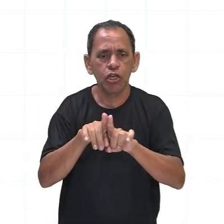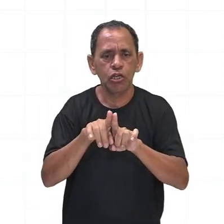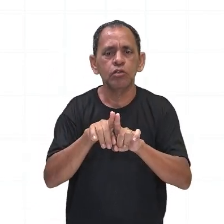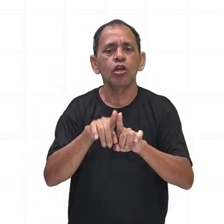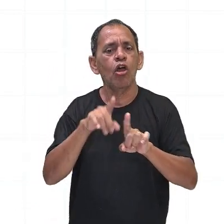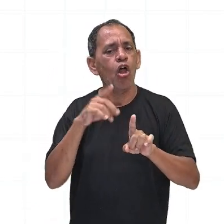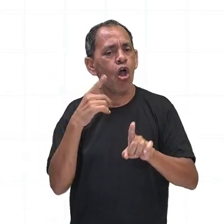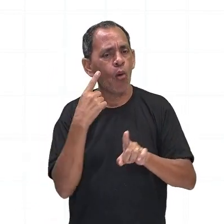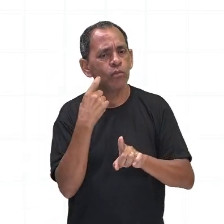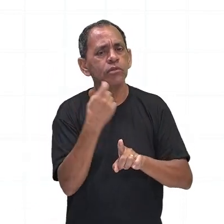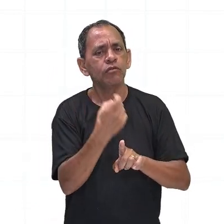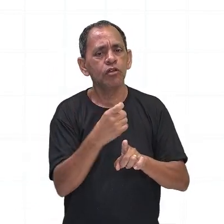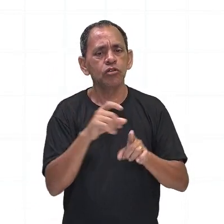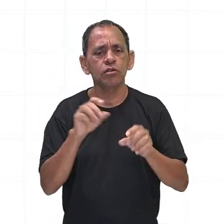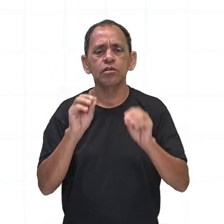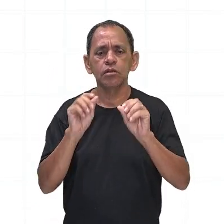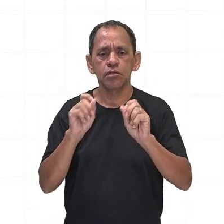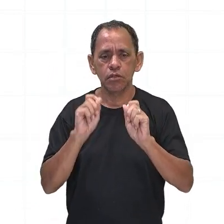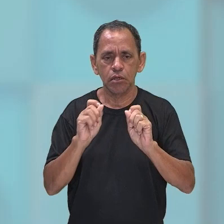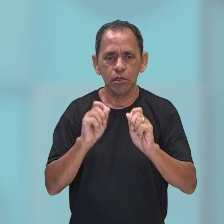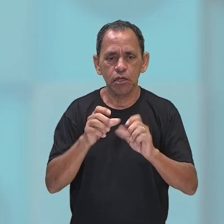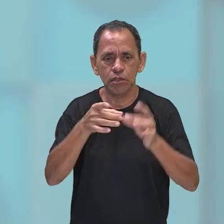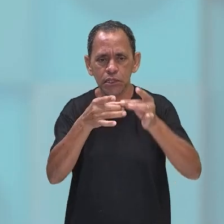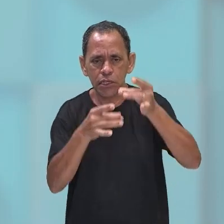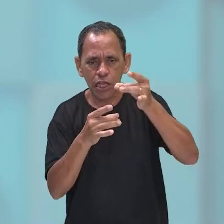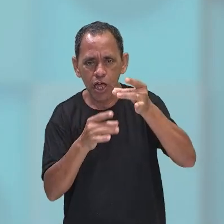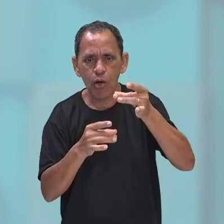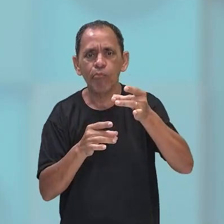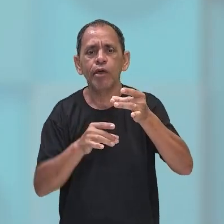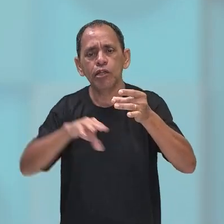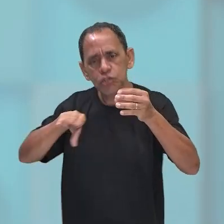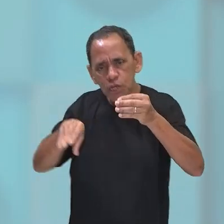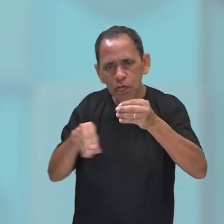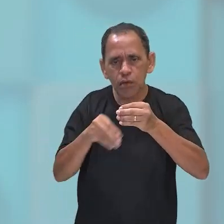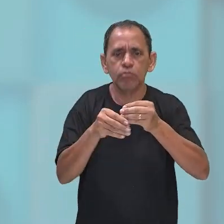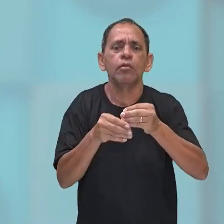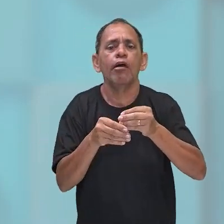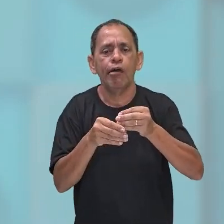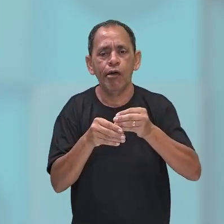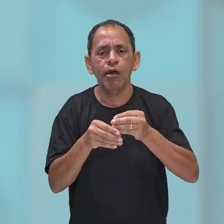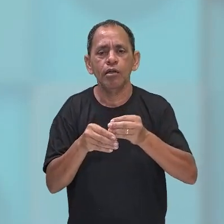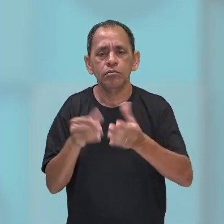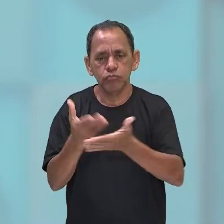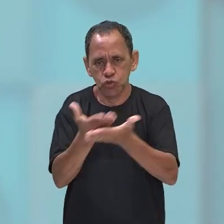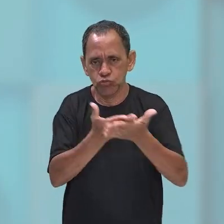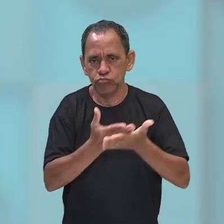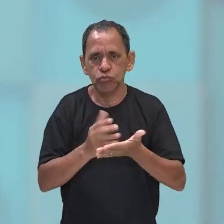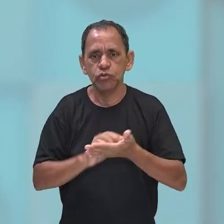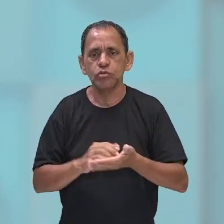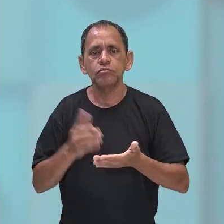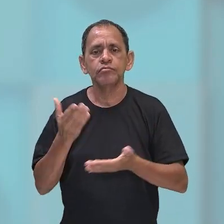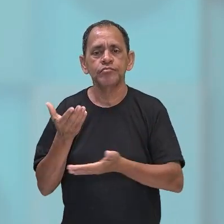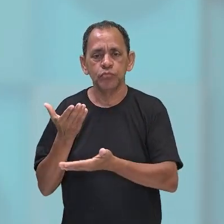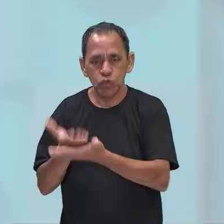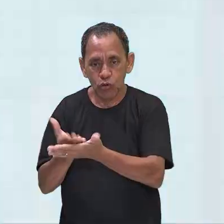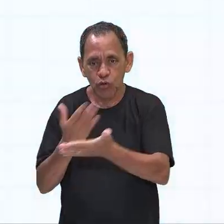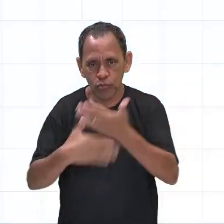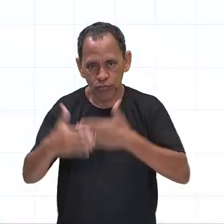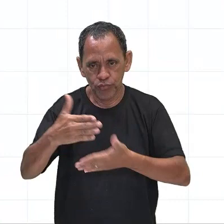os acessórios da oração, ou seja, os termos acessórios, ok? Preparados? Então venham comigo para a nossa